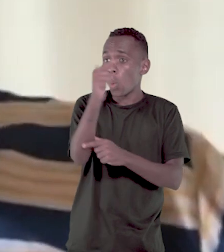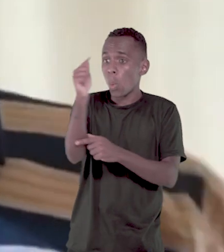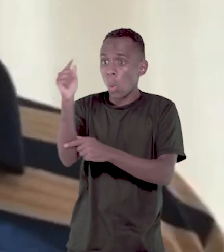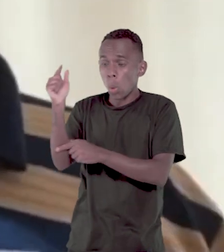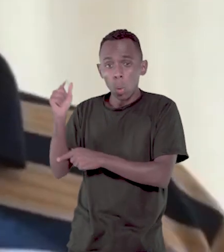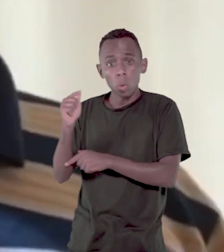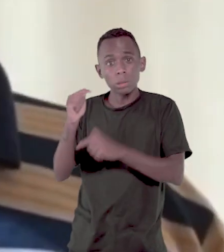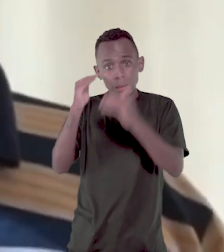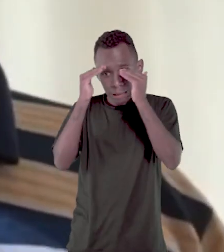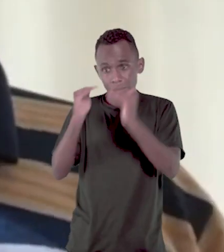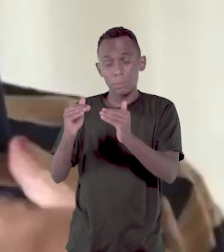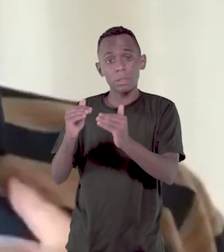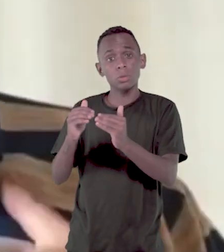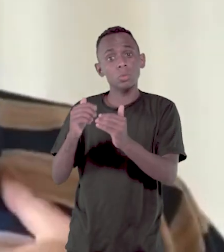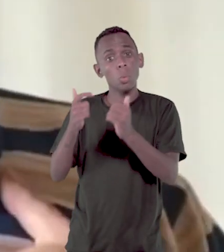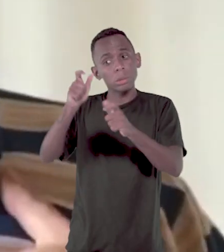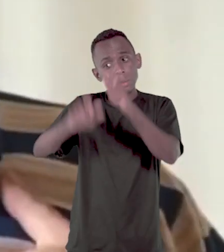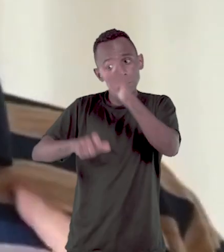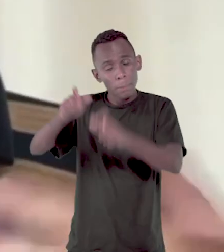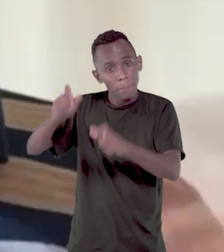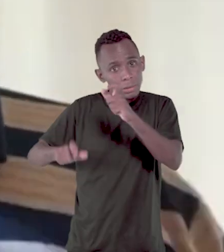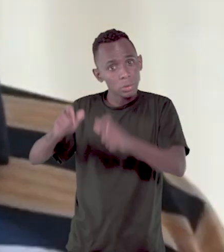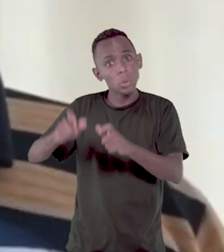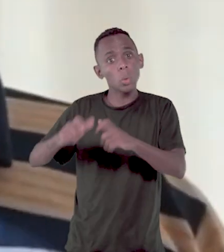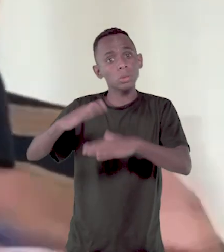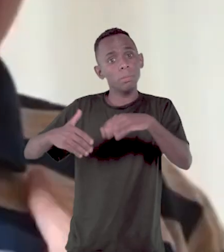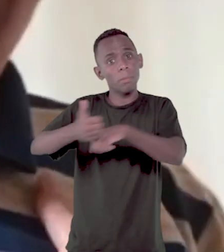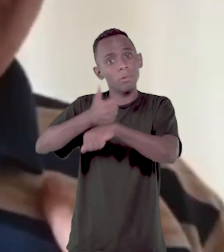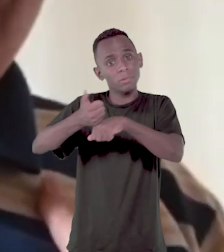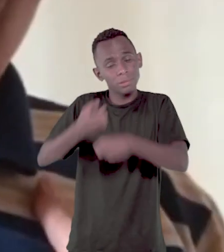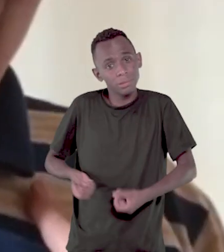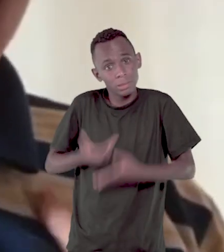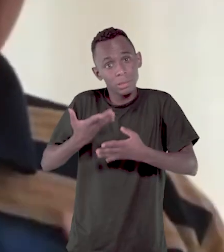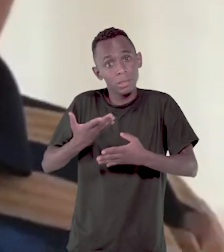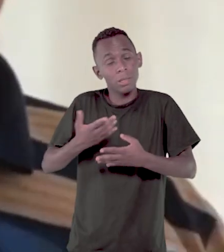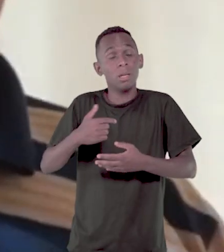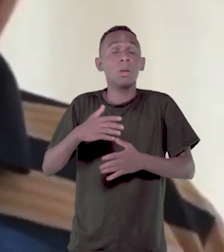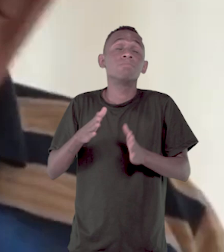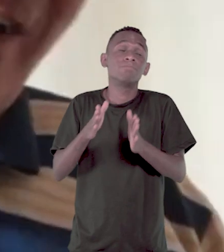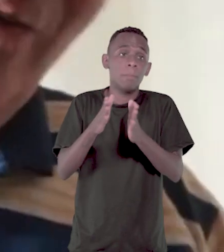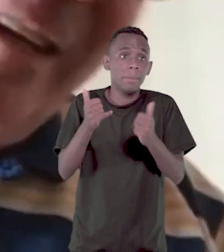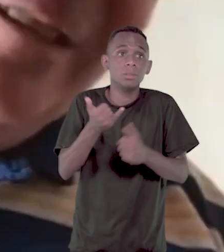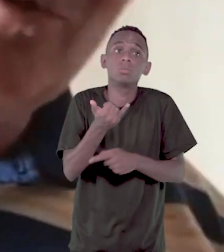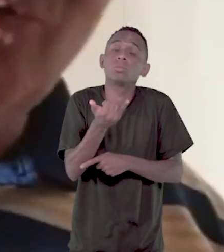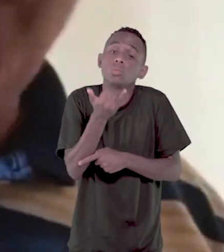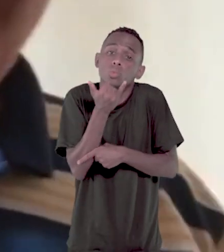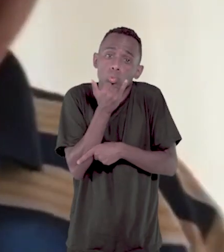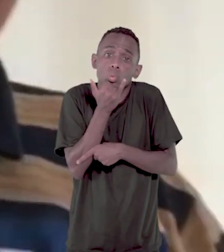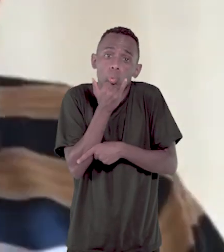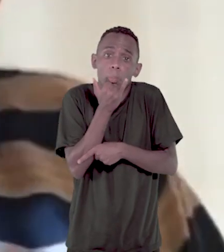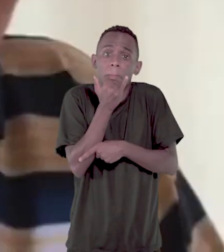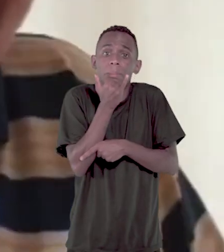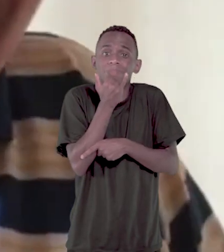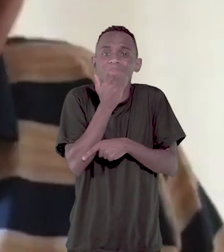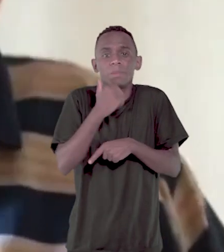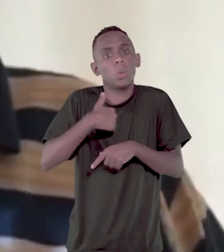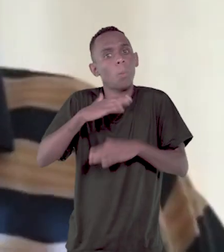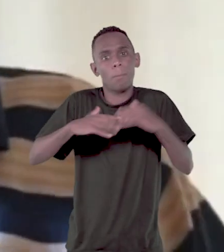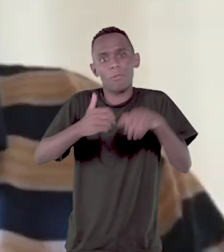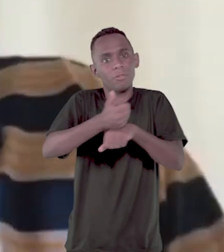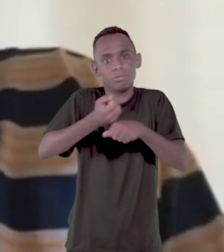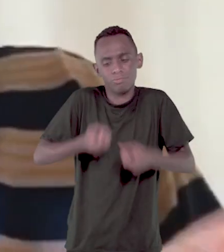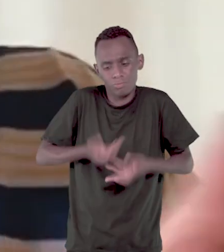de verdade, né, publicar um livro de poemas. Mas aí eu peço desculpa, né, falo, olha, desculpem,